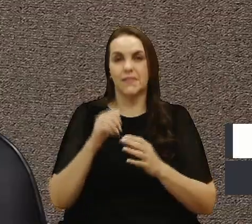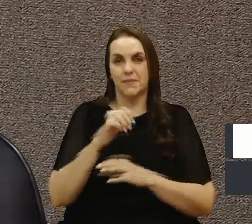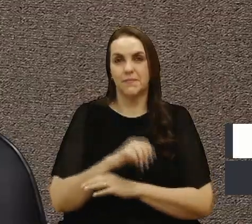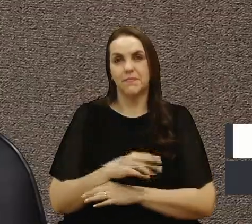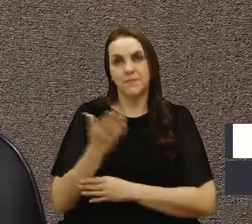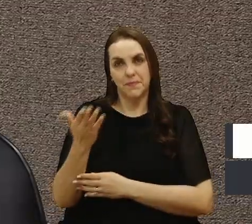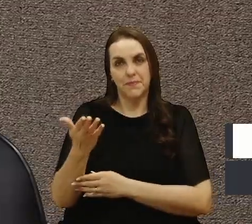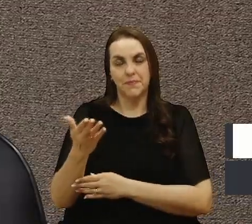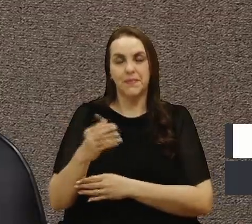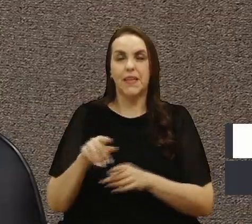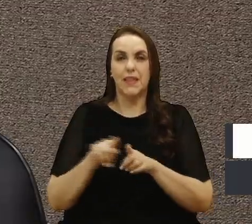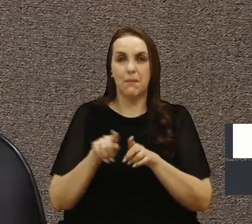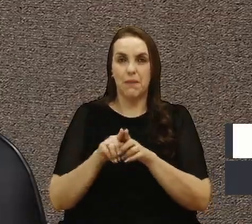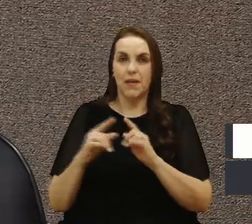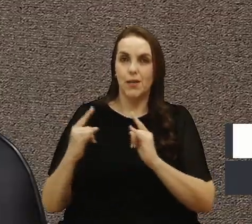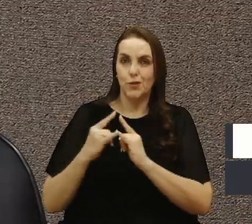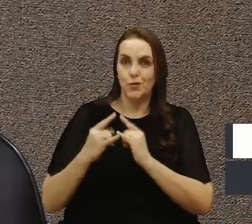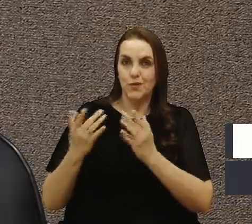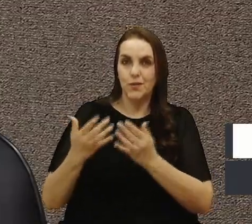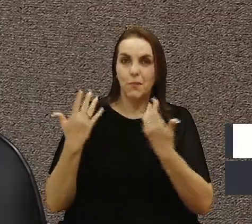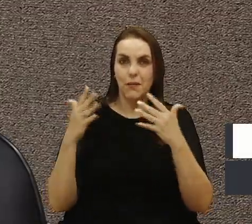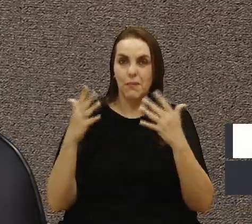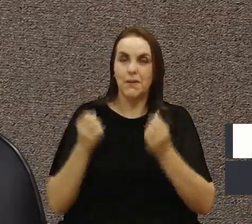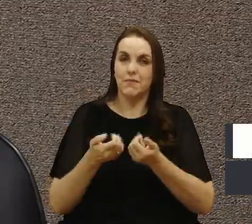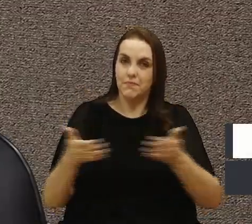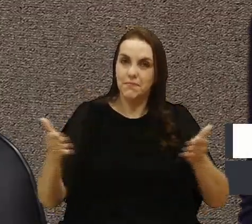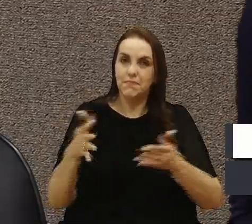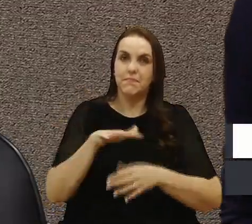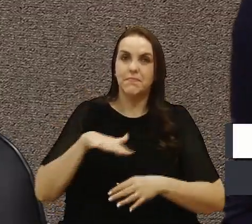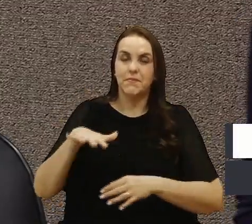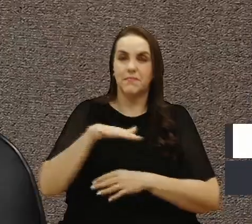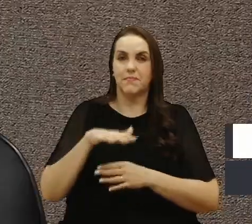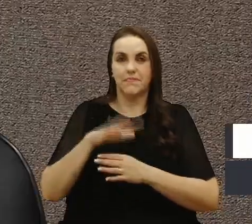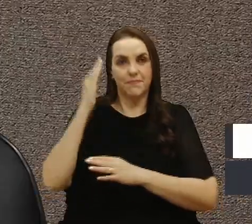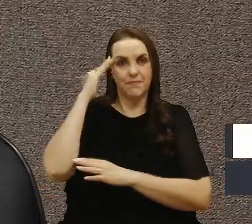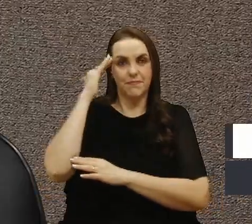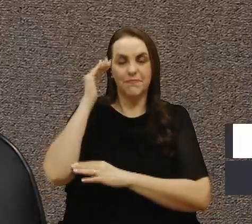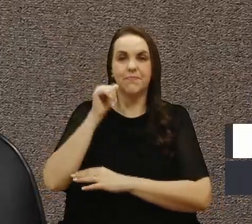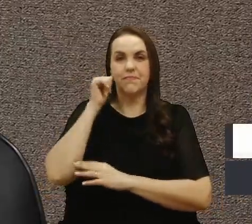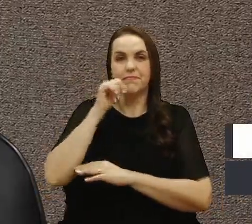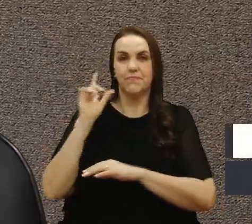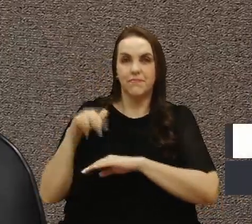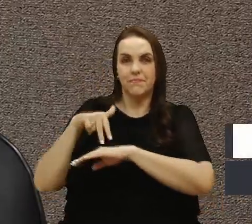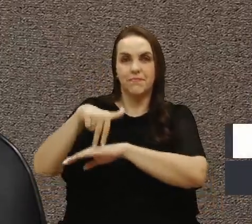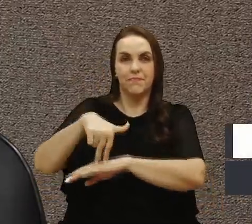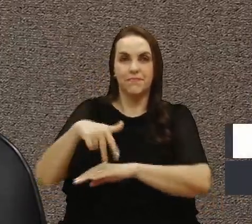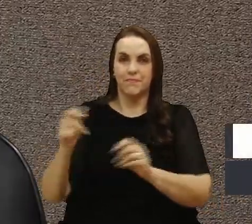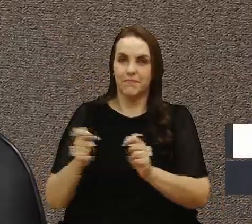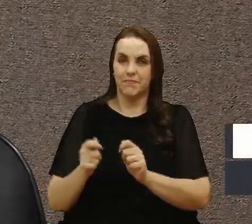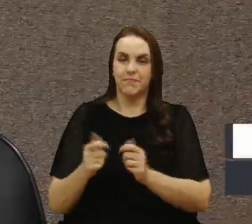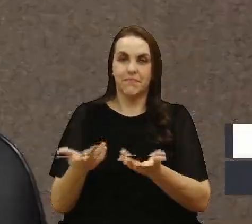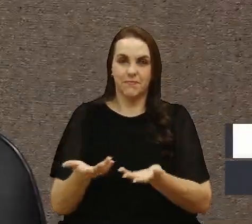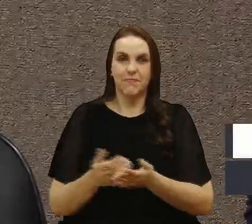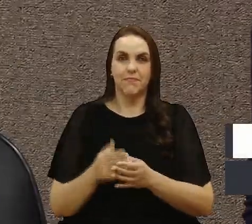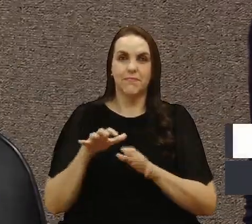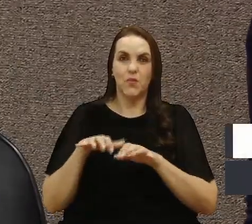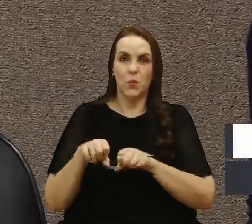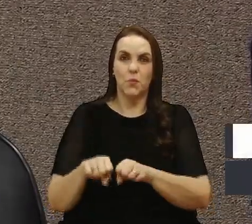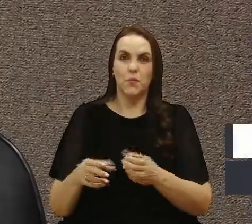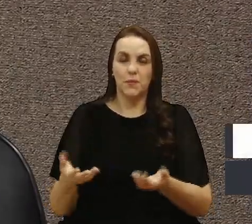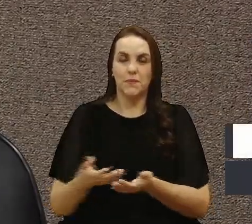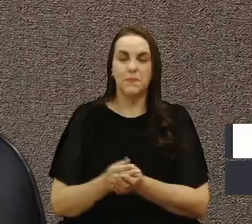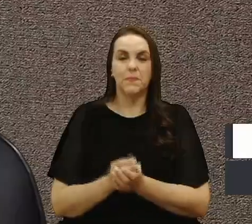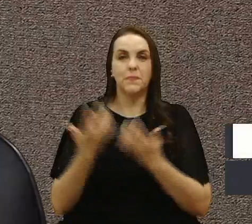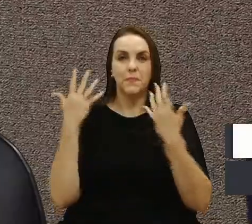ao SESCOM, por também abrir esse espaço, entendendo onde nós estamos e os espaços que nós precisamos ocupar. Parabéns também